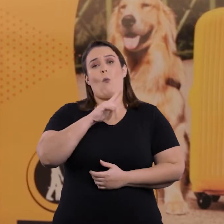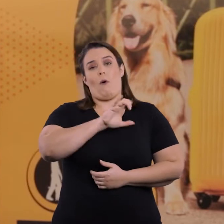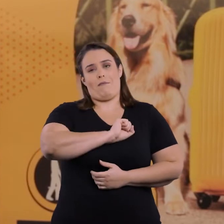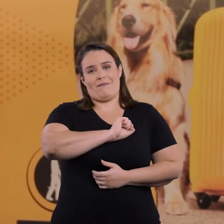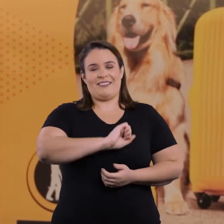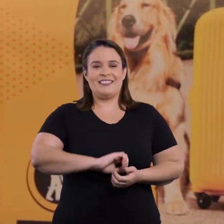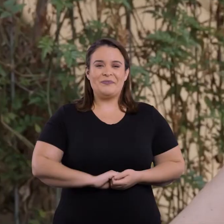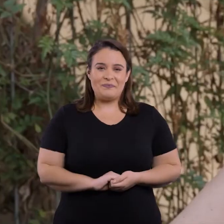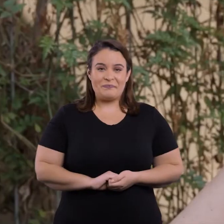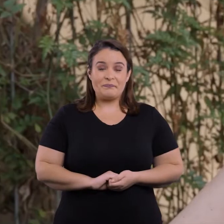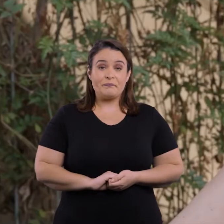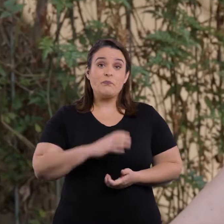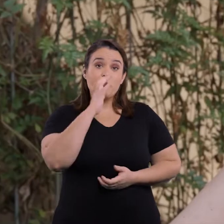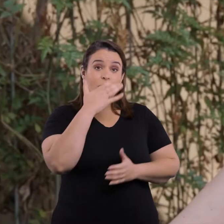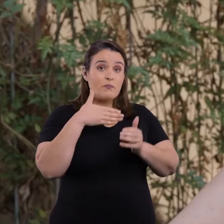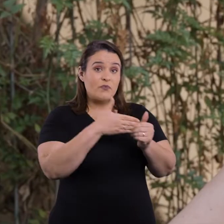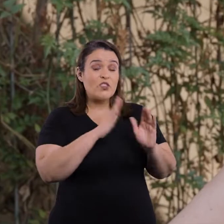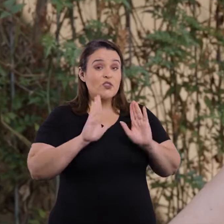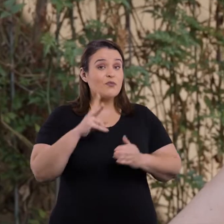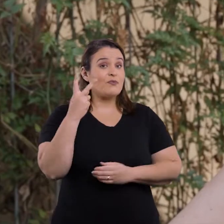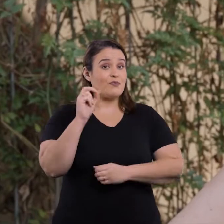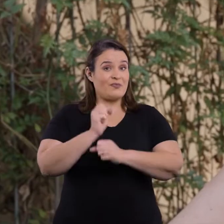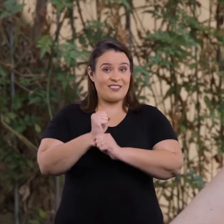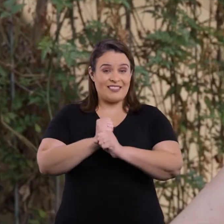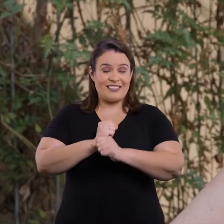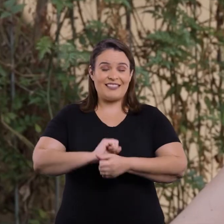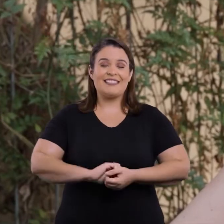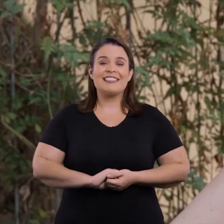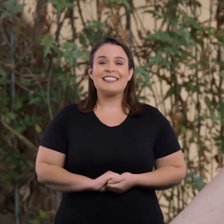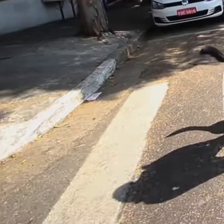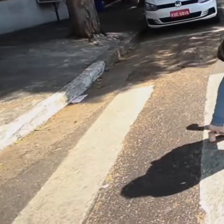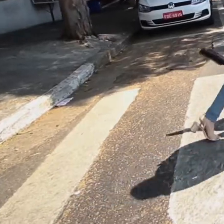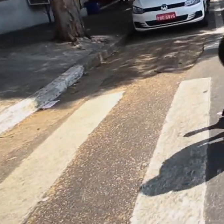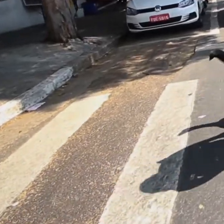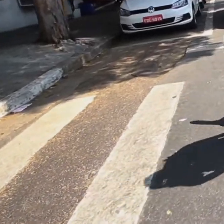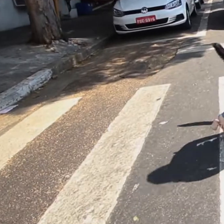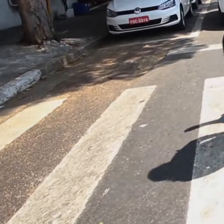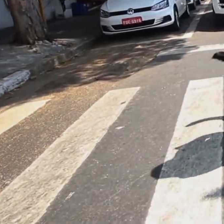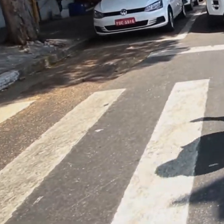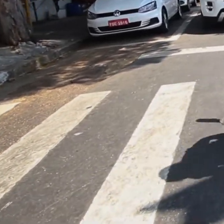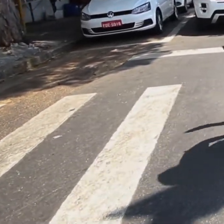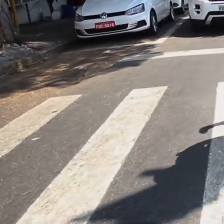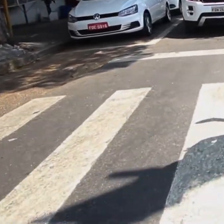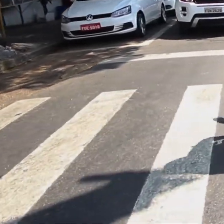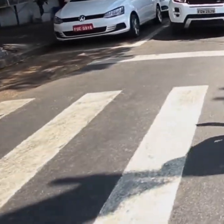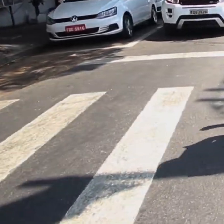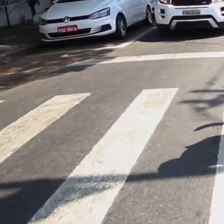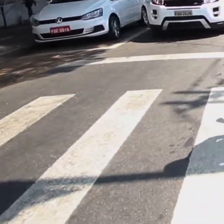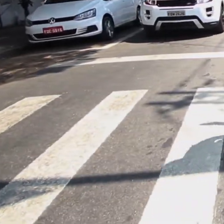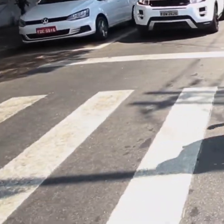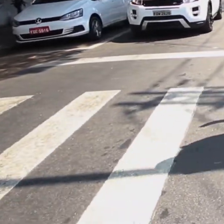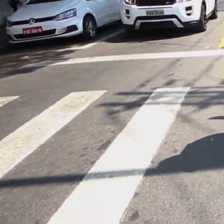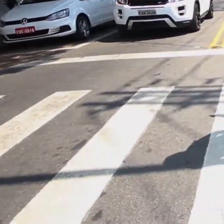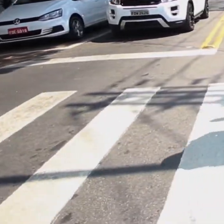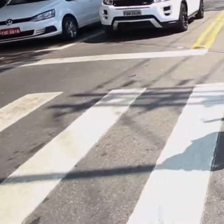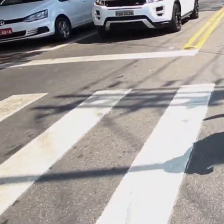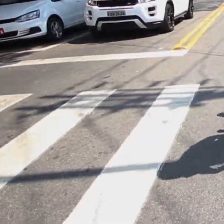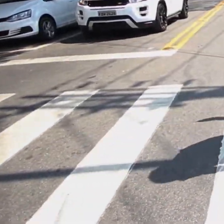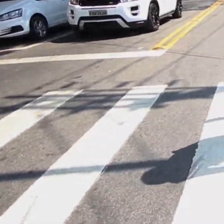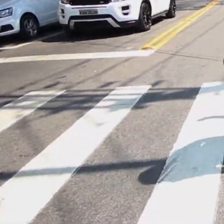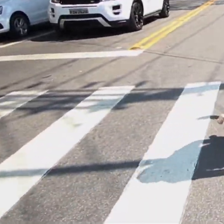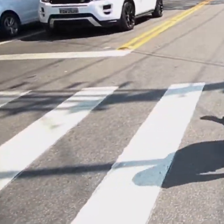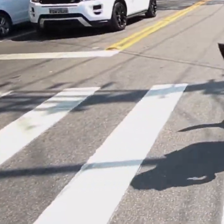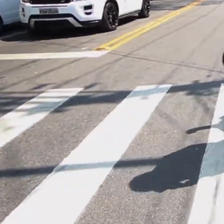sempre amei cachorro. Eu tenho cão-guia há 20 anos. Thaís Martinez, advogada, é uma mulher branca de cabelos curtos e